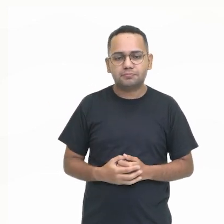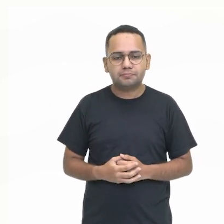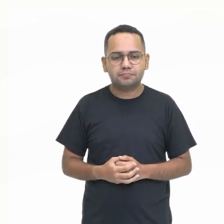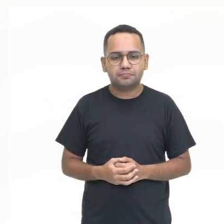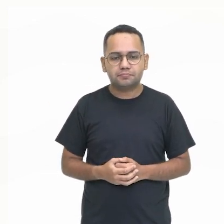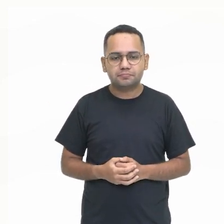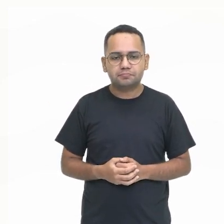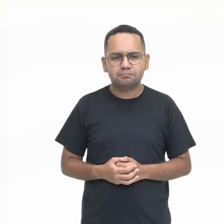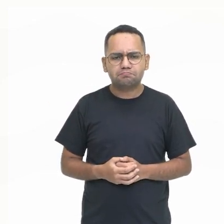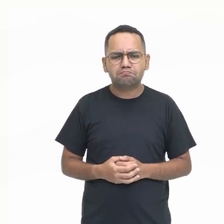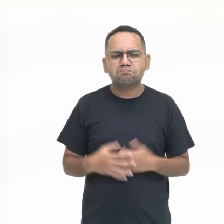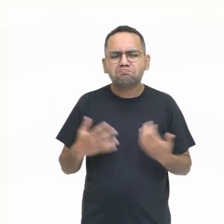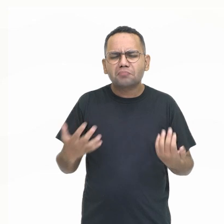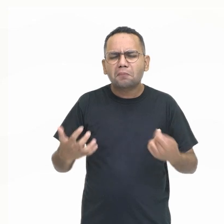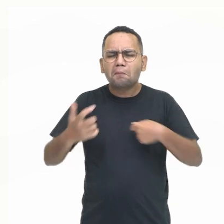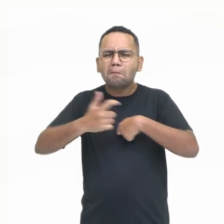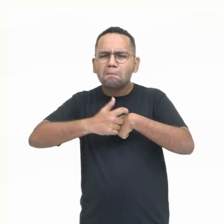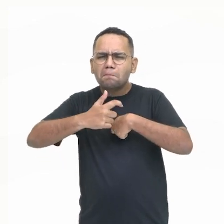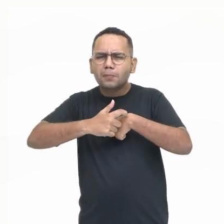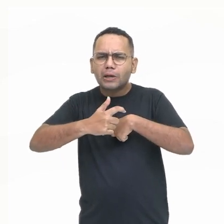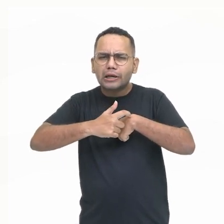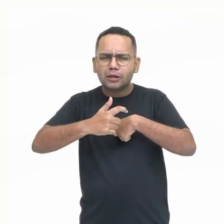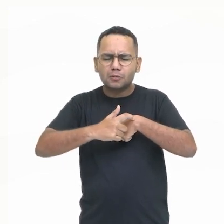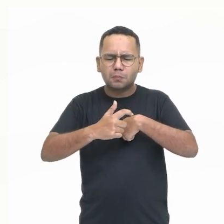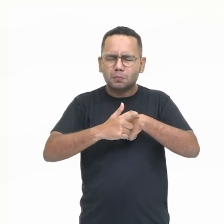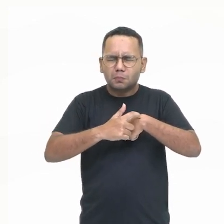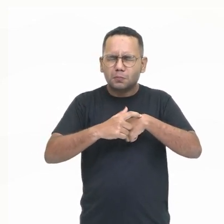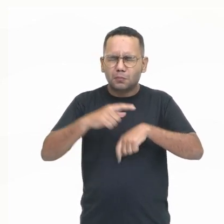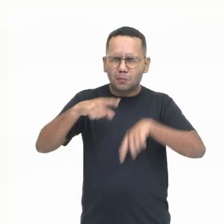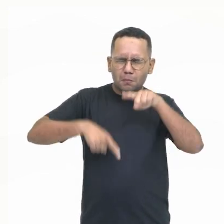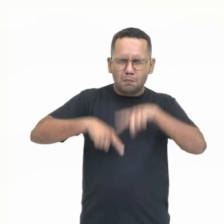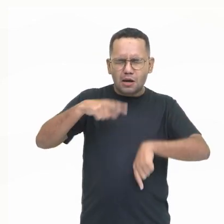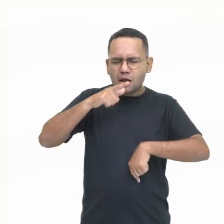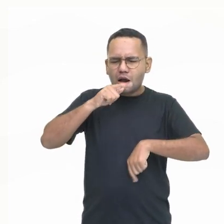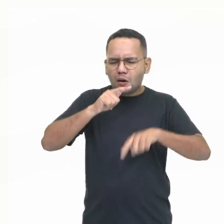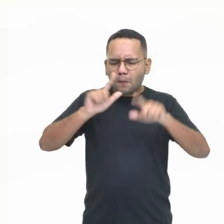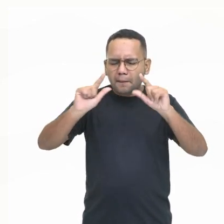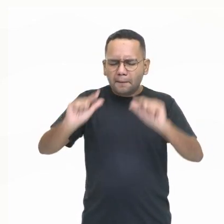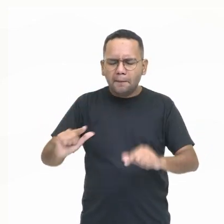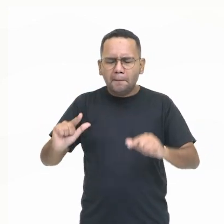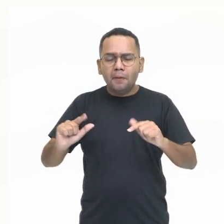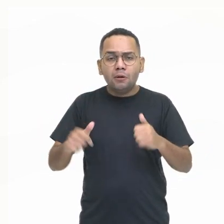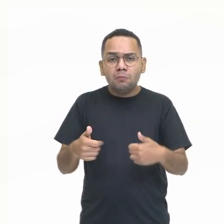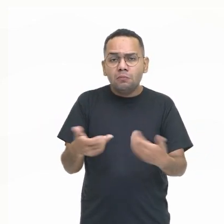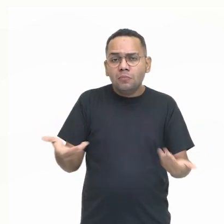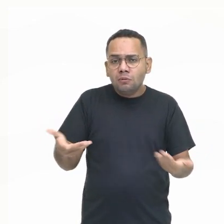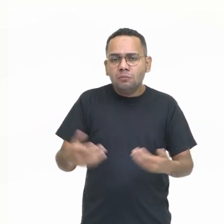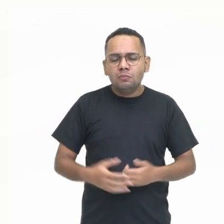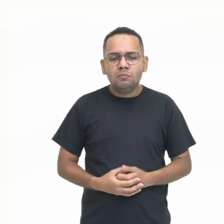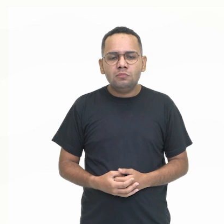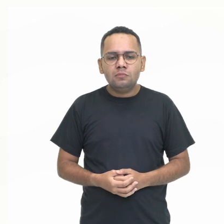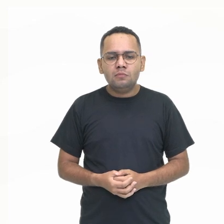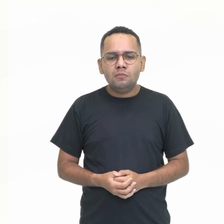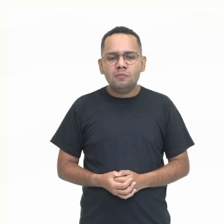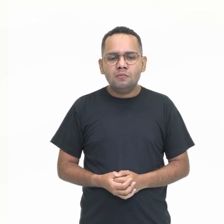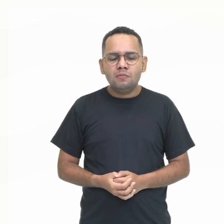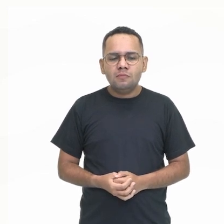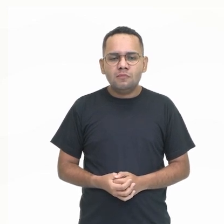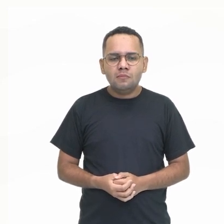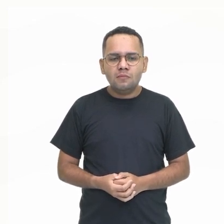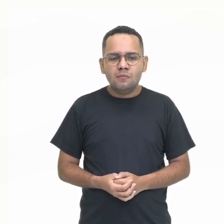o reservatório foi esvaziado? Bom, pessoal, perceba o seguinte, no eixo X, que é o eixo X aqui, ó, que no nosso caso